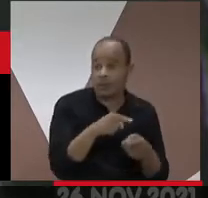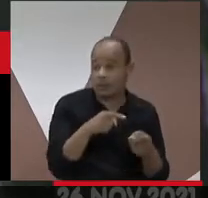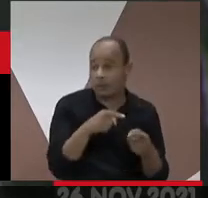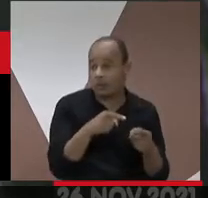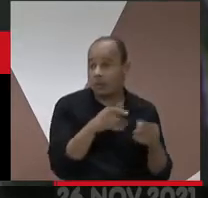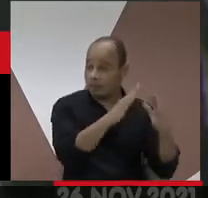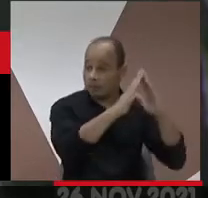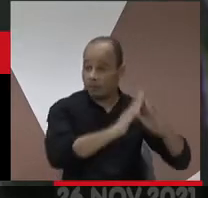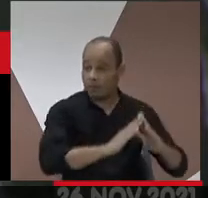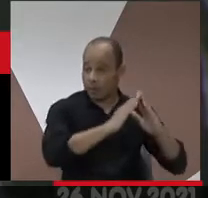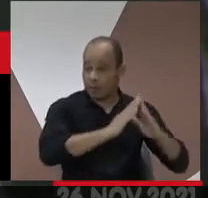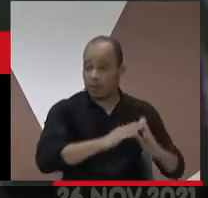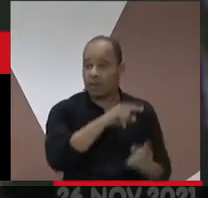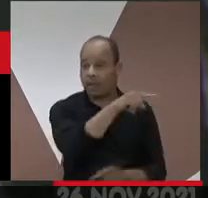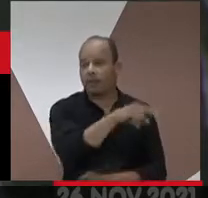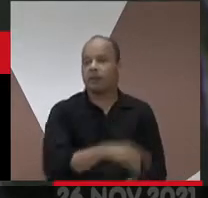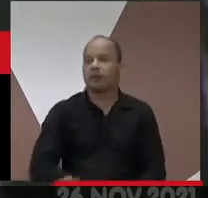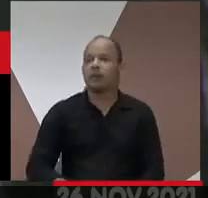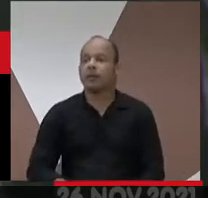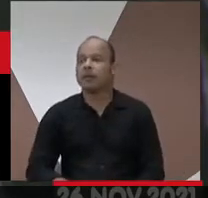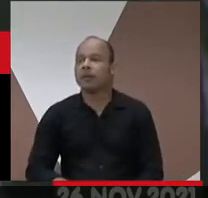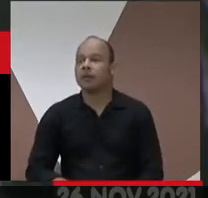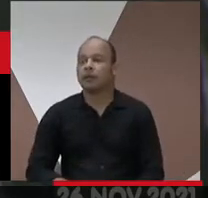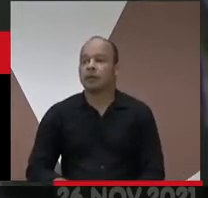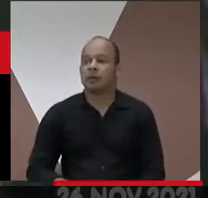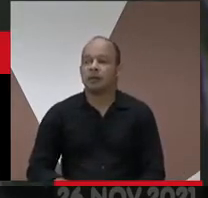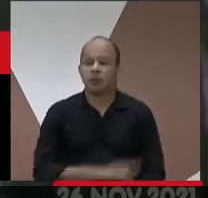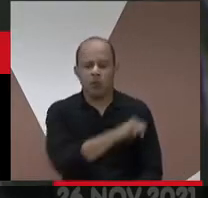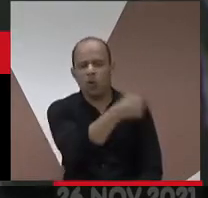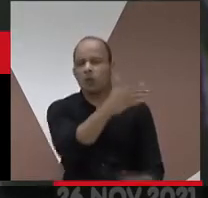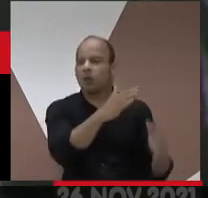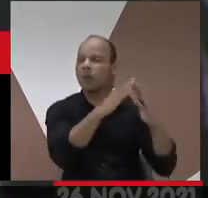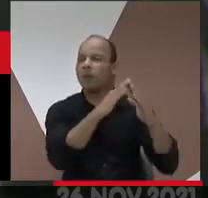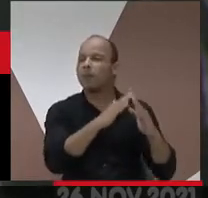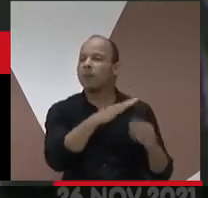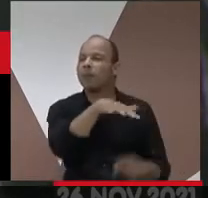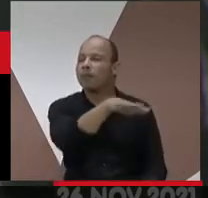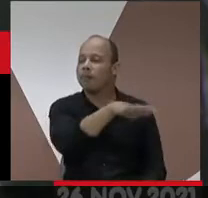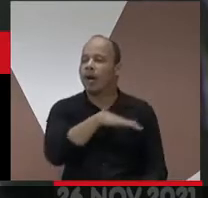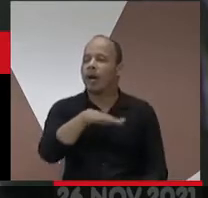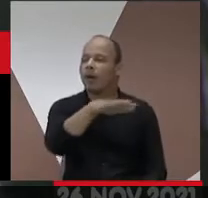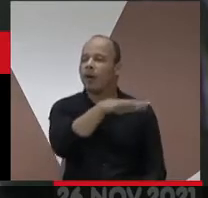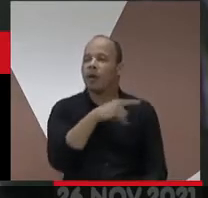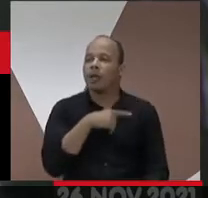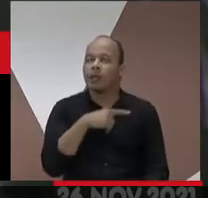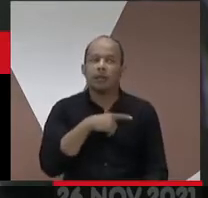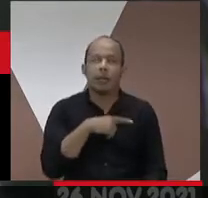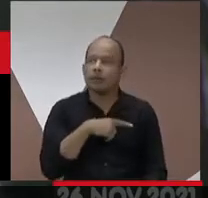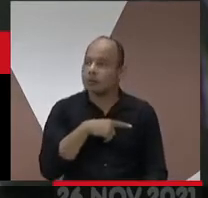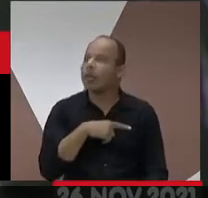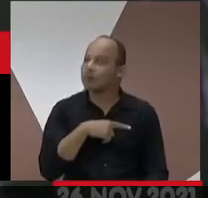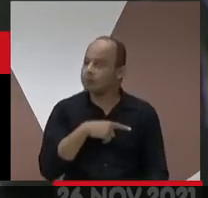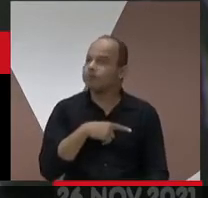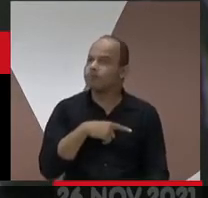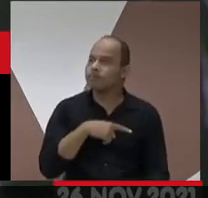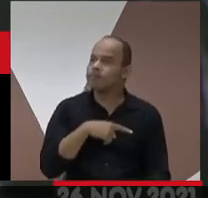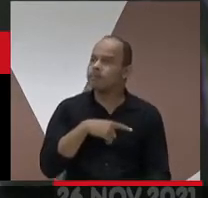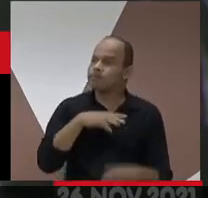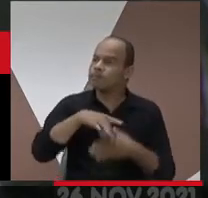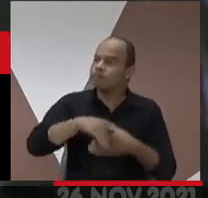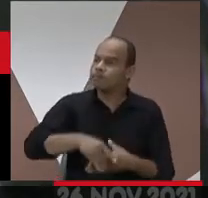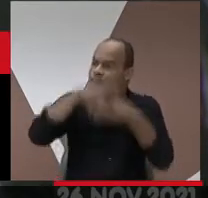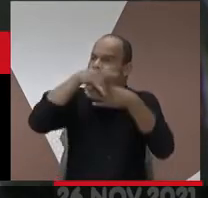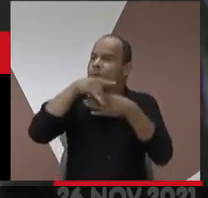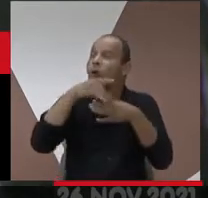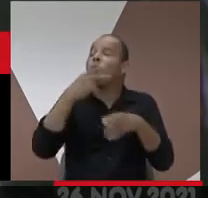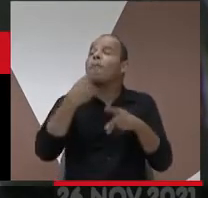O bairro Estâncias Imperiais se destaca pela quantidade de nascentes, e que são recargas da